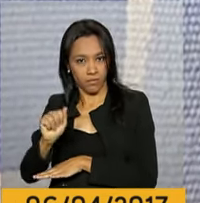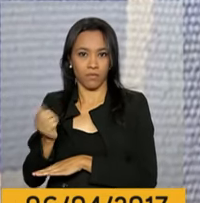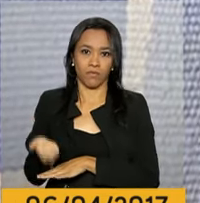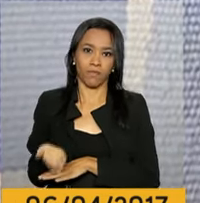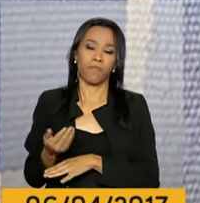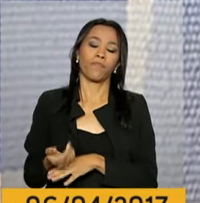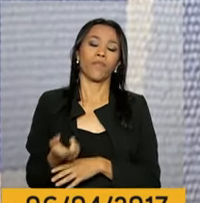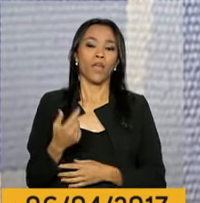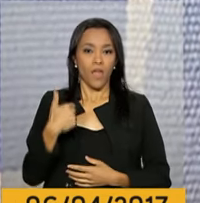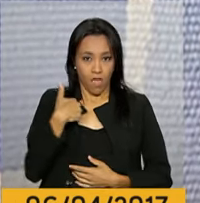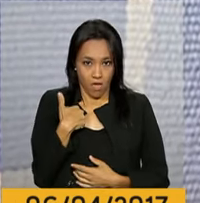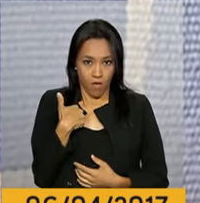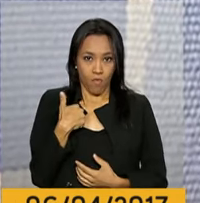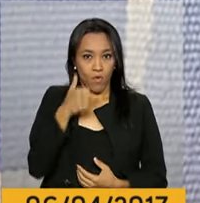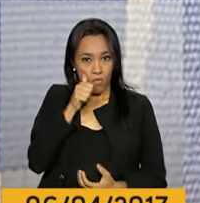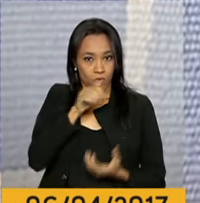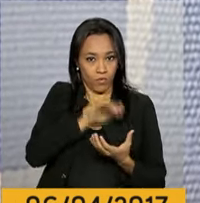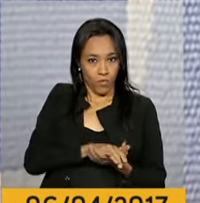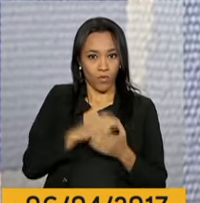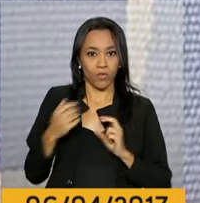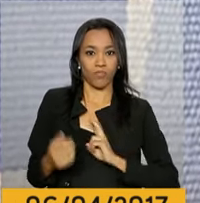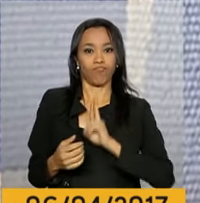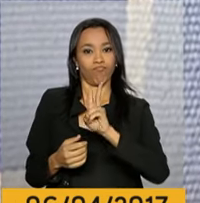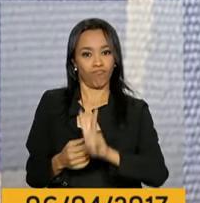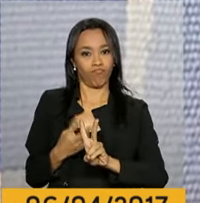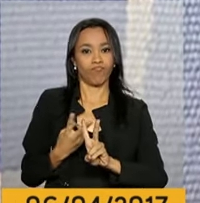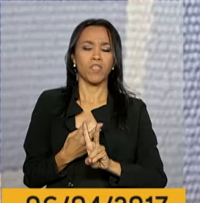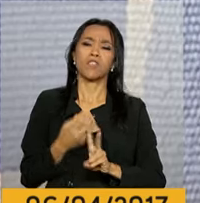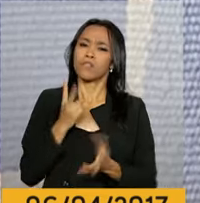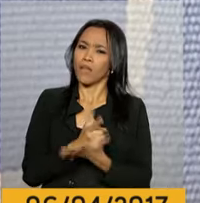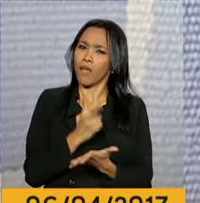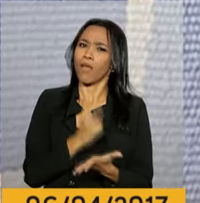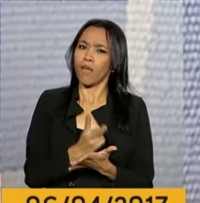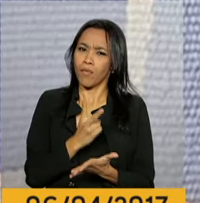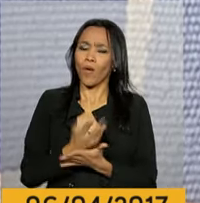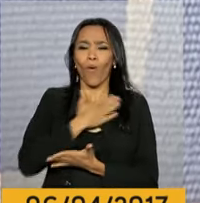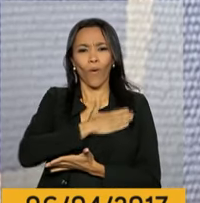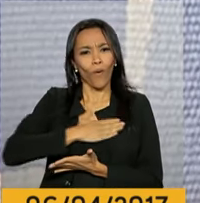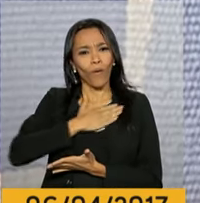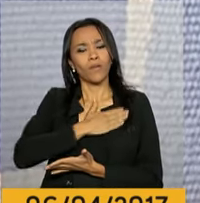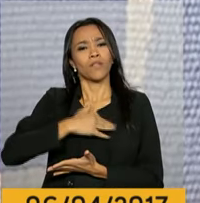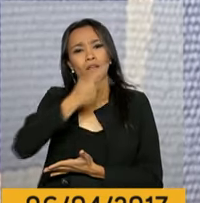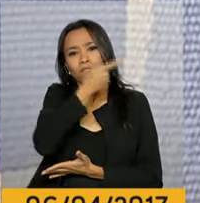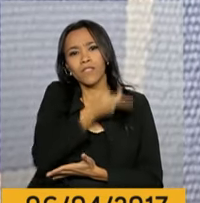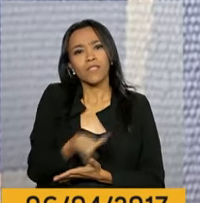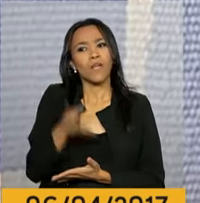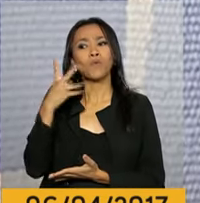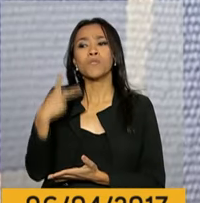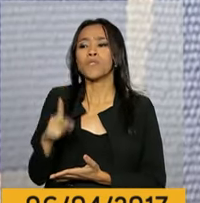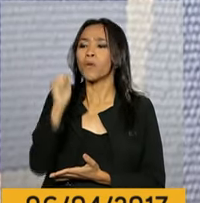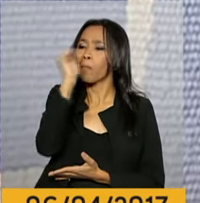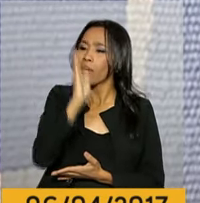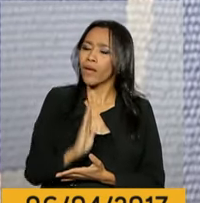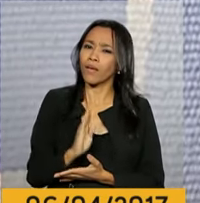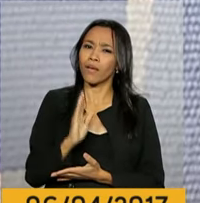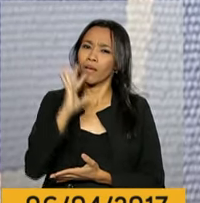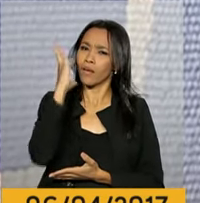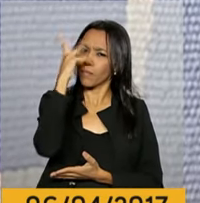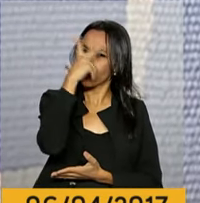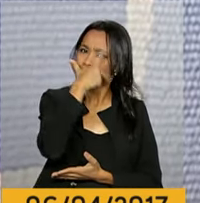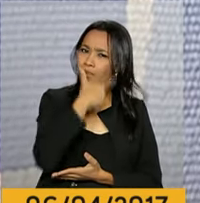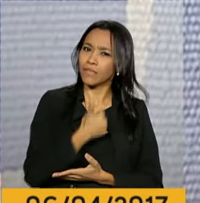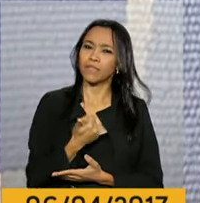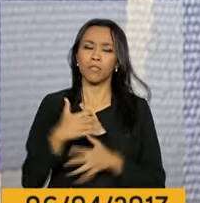A rainha e eu sempre gostamos muito de visitar o seu país tão bonito e tão dinâmico.